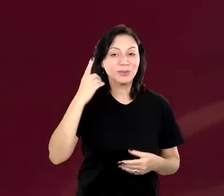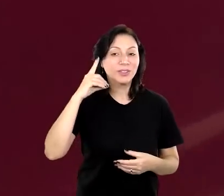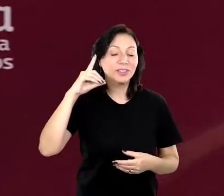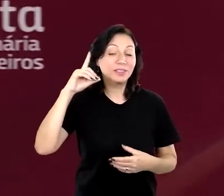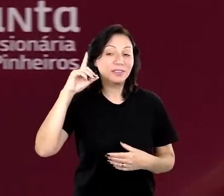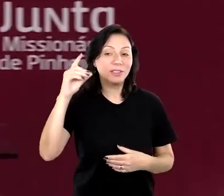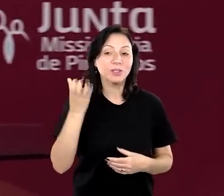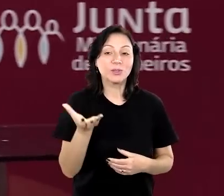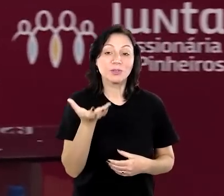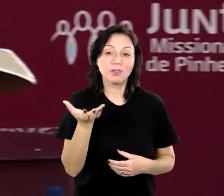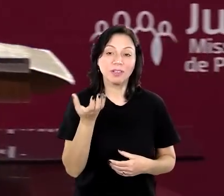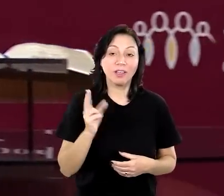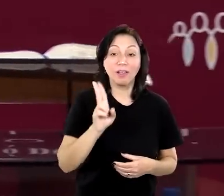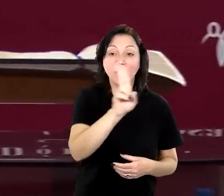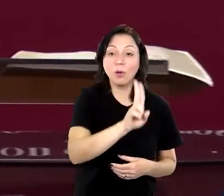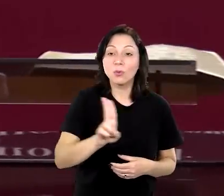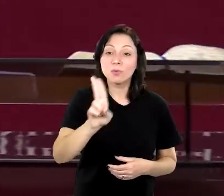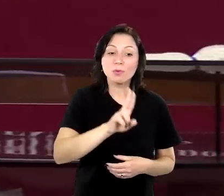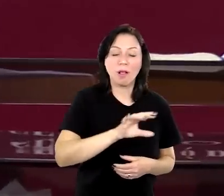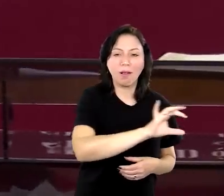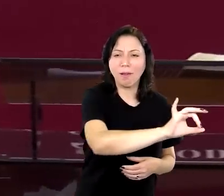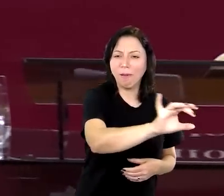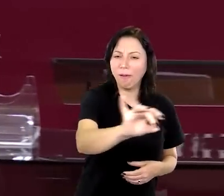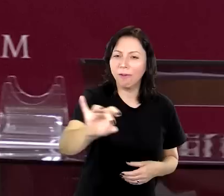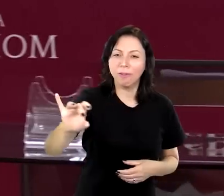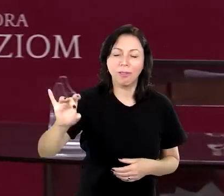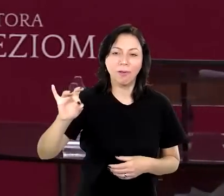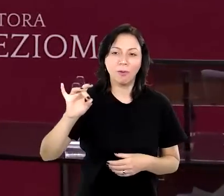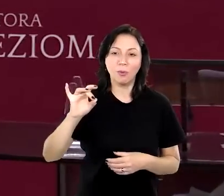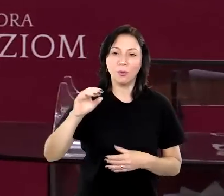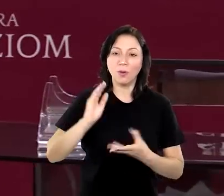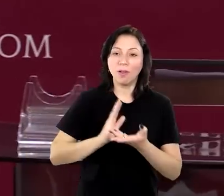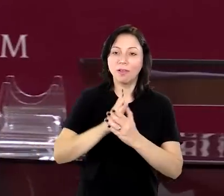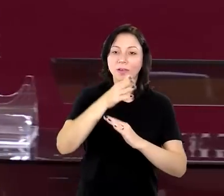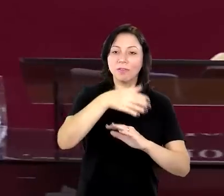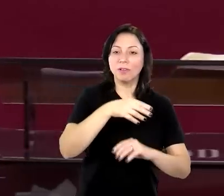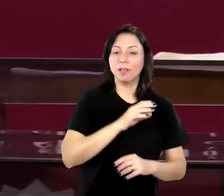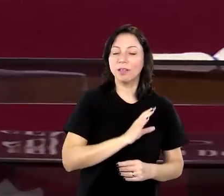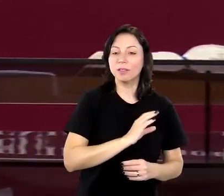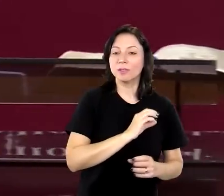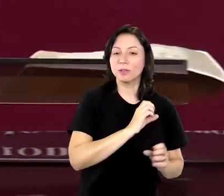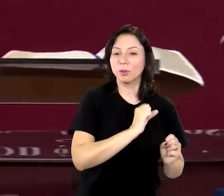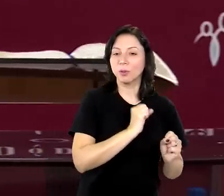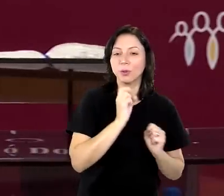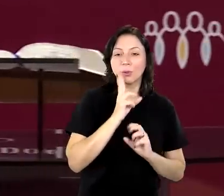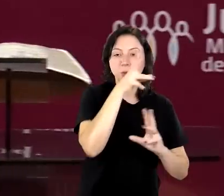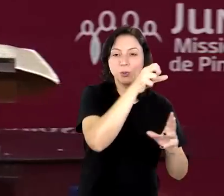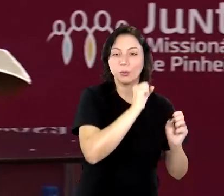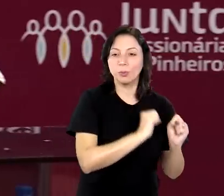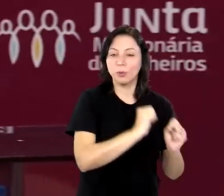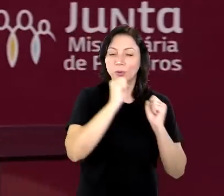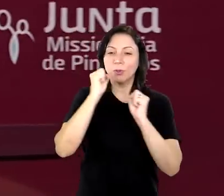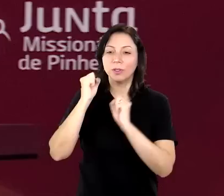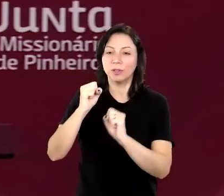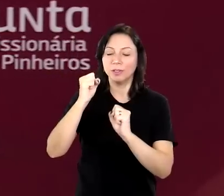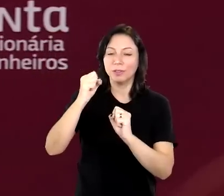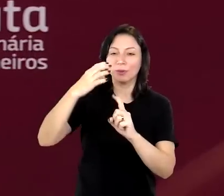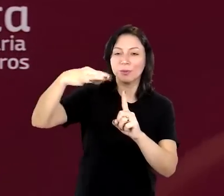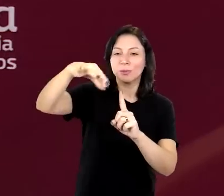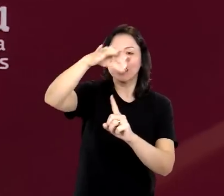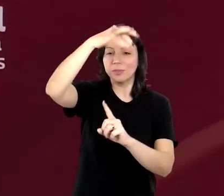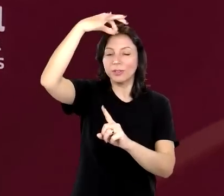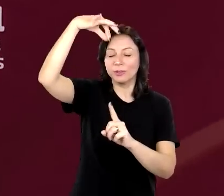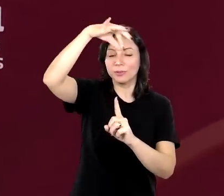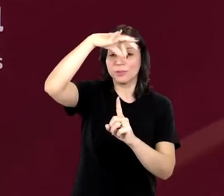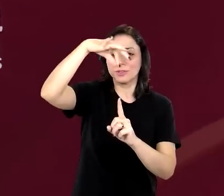que Jesus, pelo poder do Espírito Santo, nasça no coração de muitas pessoas. Você já pensou